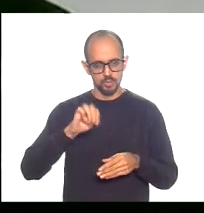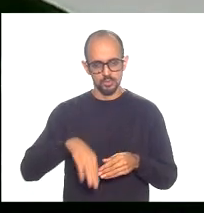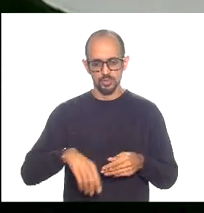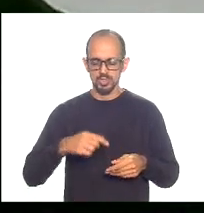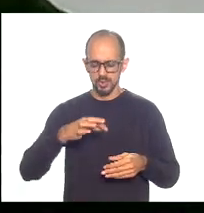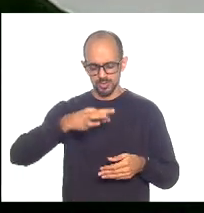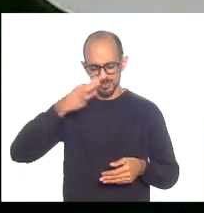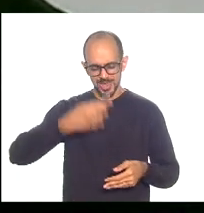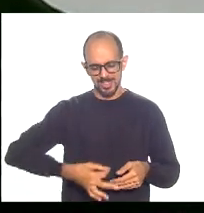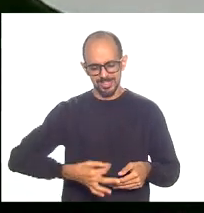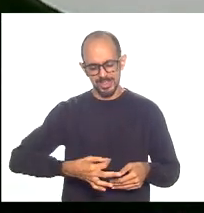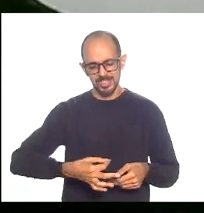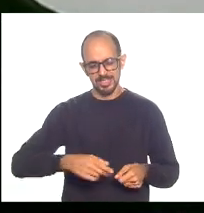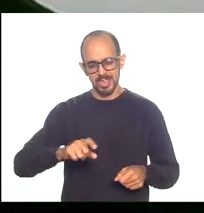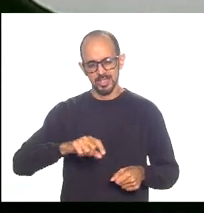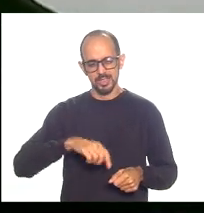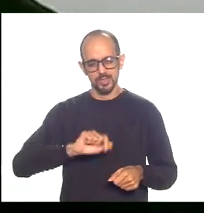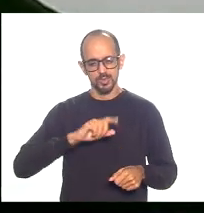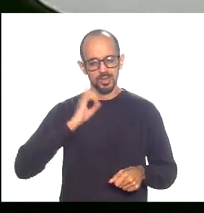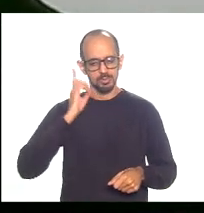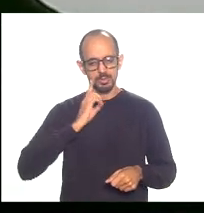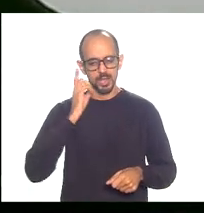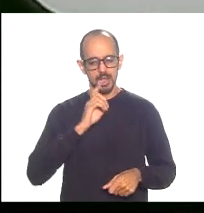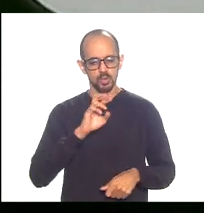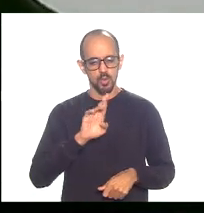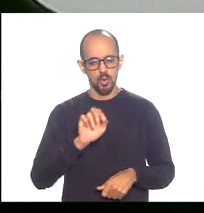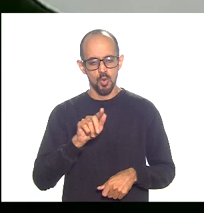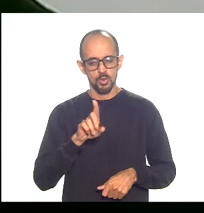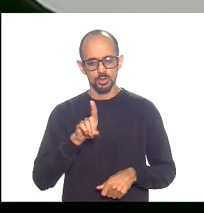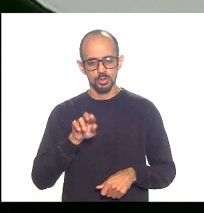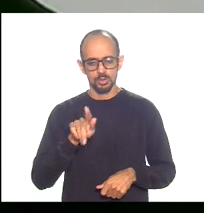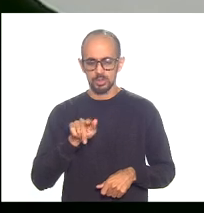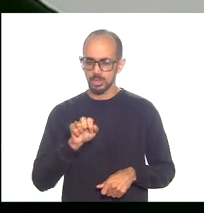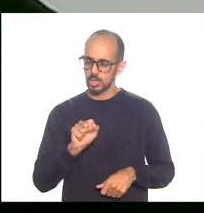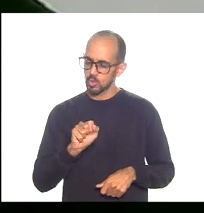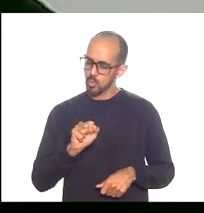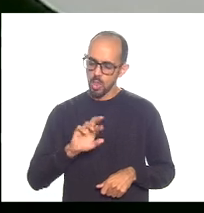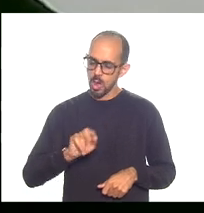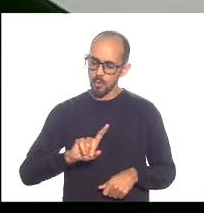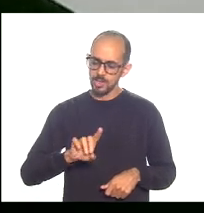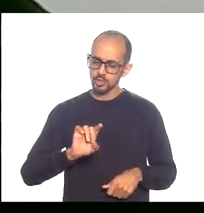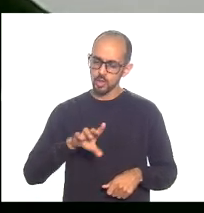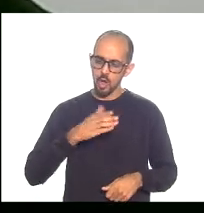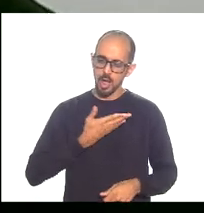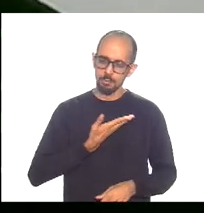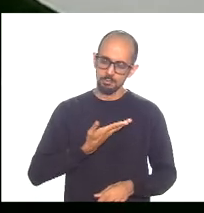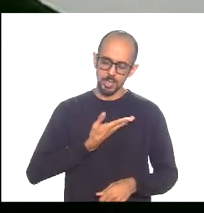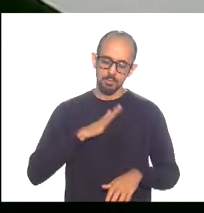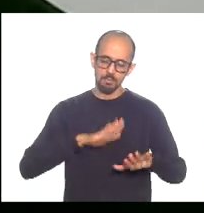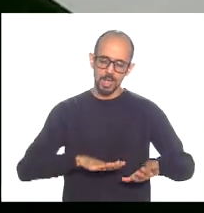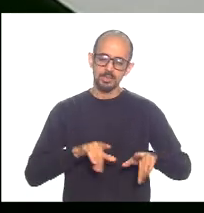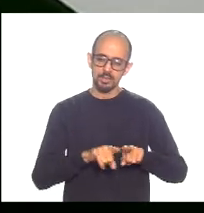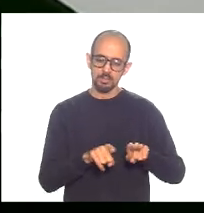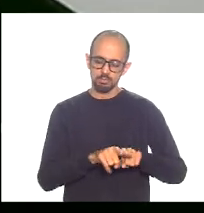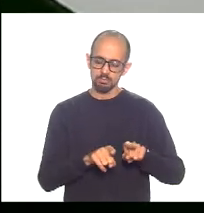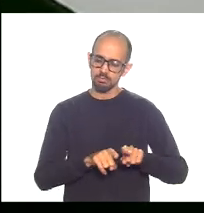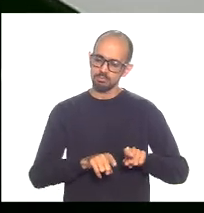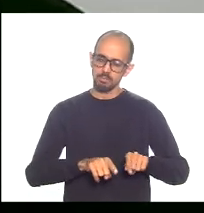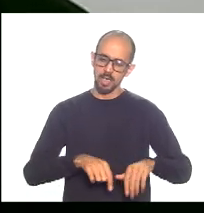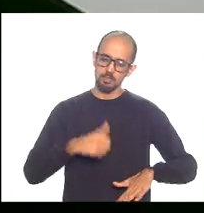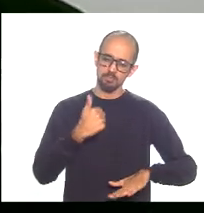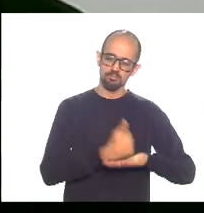certeza de que o deputado Rodrigo Bacelar não é só um grande amigo, mas é um excelente parlamentar e, sem dúvida